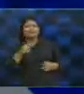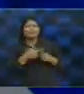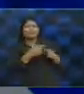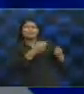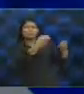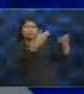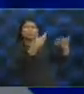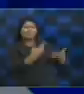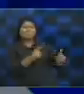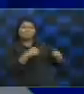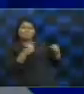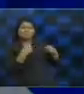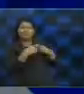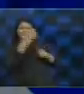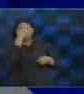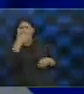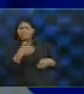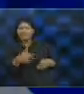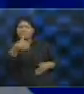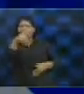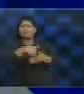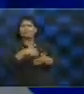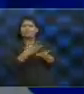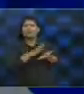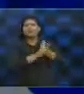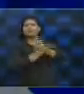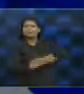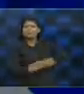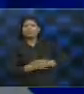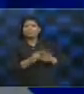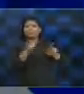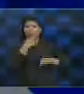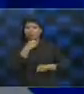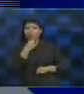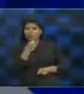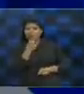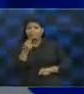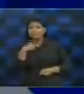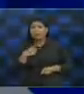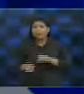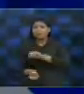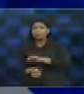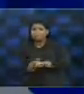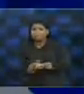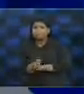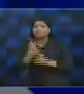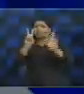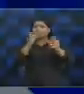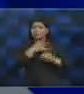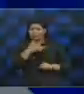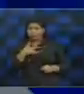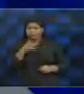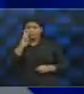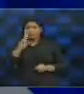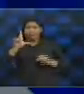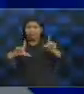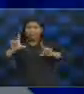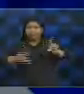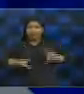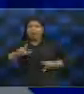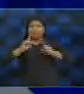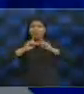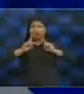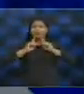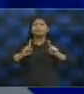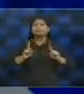Mas quem vai para a cadeia, se Deus quiser, além do Mohamed, aquela figura degenerada, é quem o apoia. As pessoas que são mandantes dessa corrupção perversa,